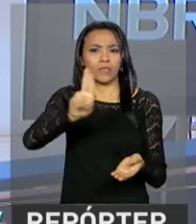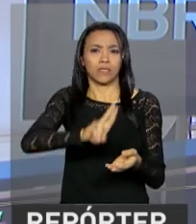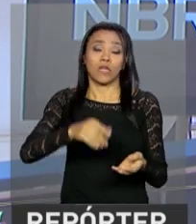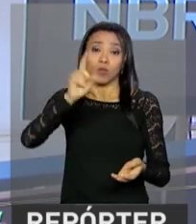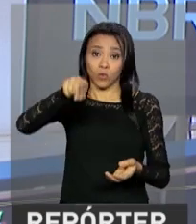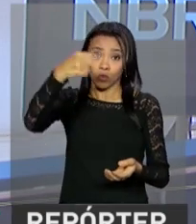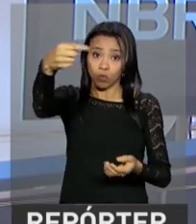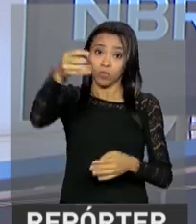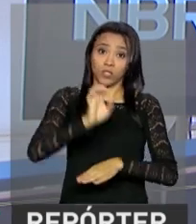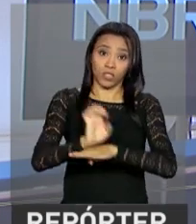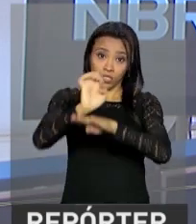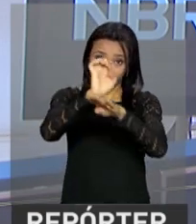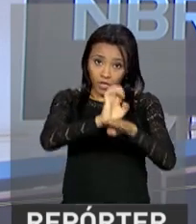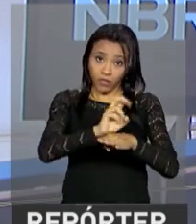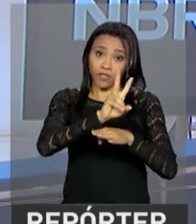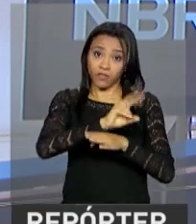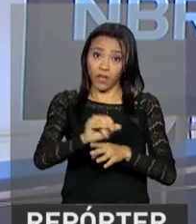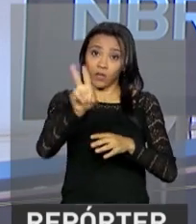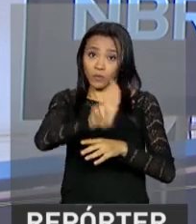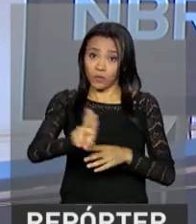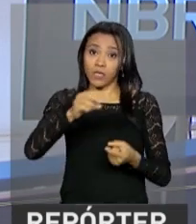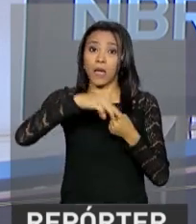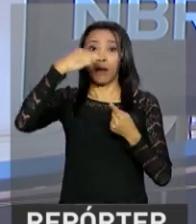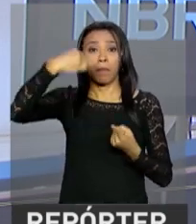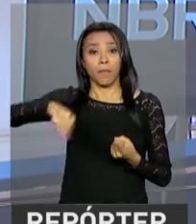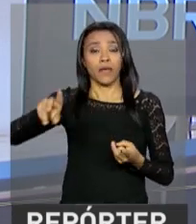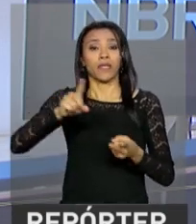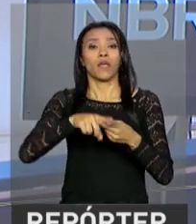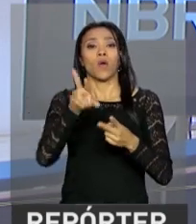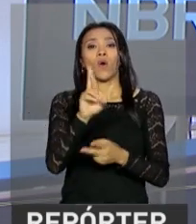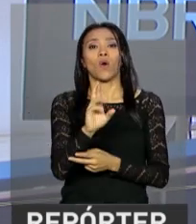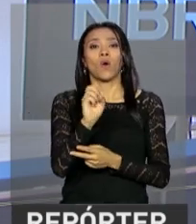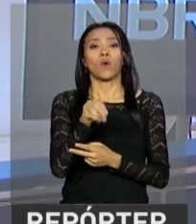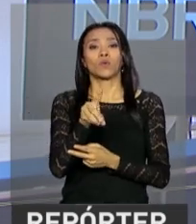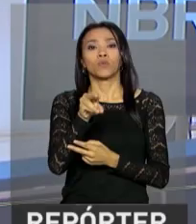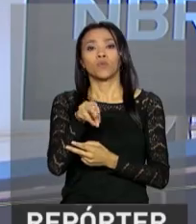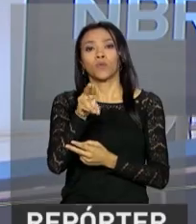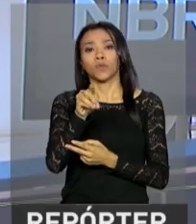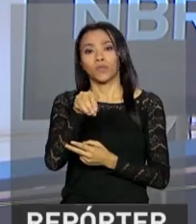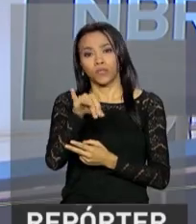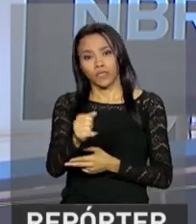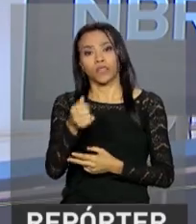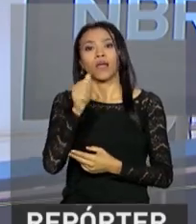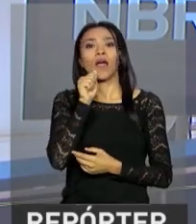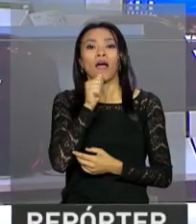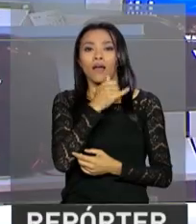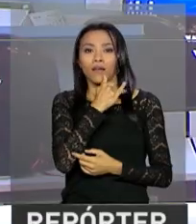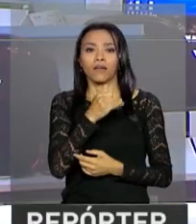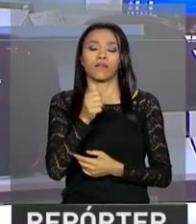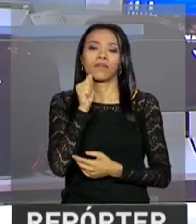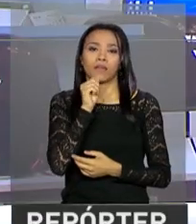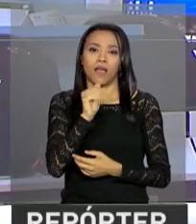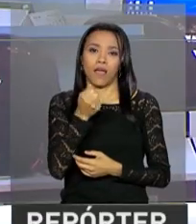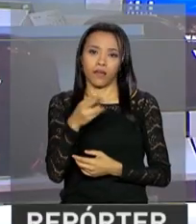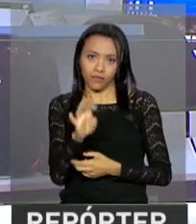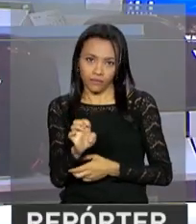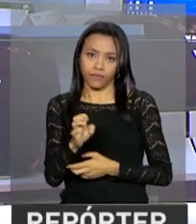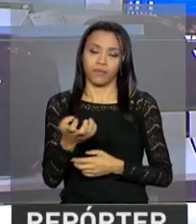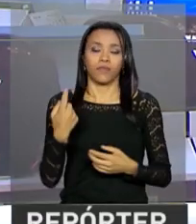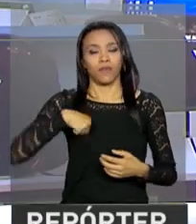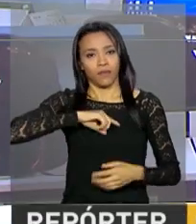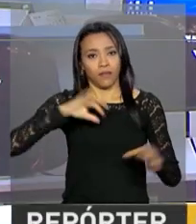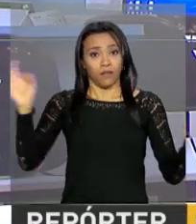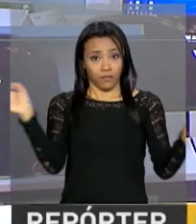a receberem o Sinaflor são Maranhão, Rondônia, Acre e Amapá. E nós ficamos por